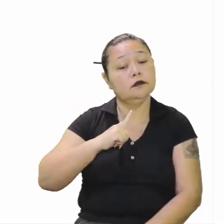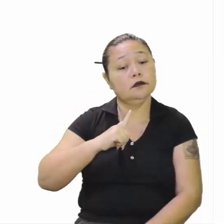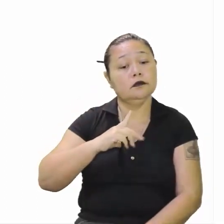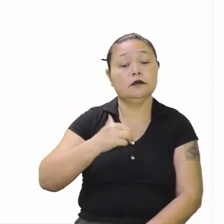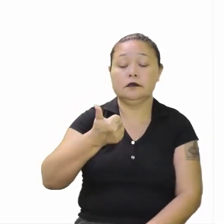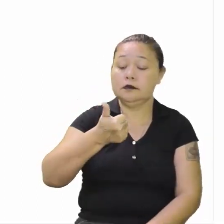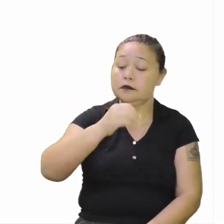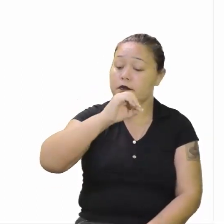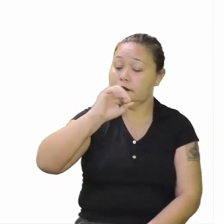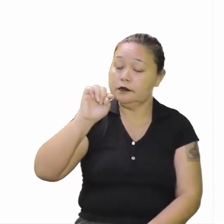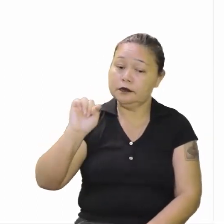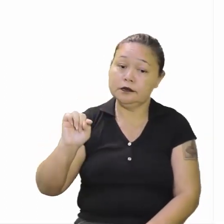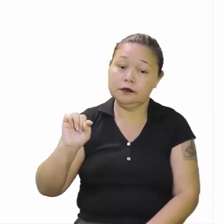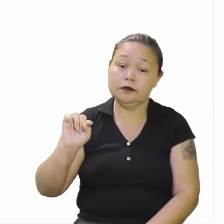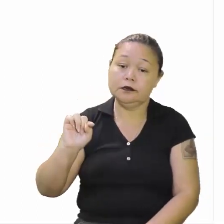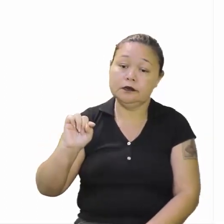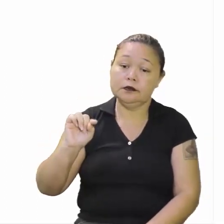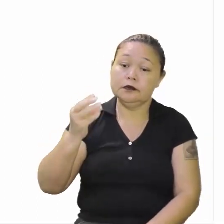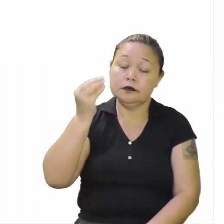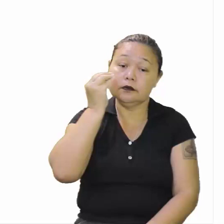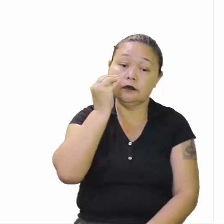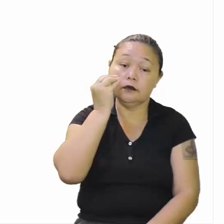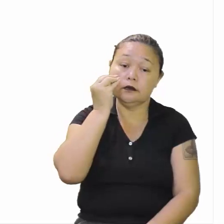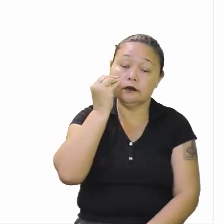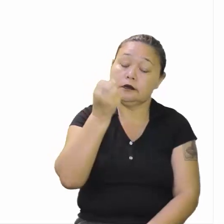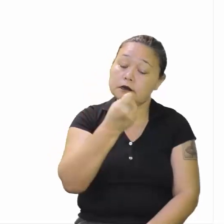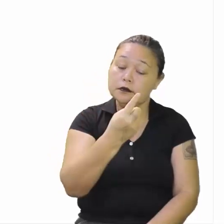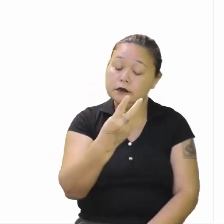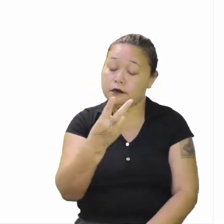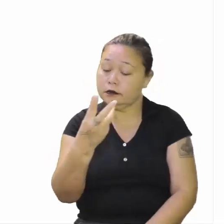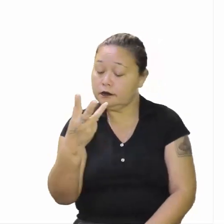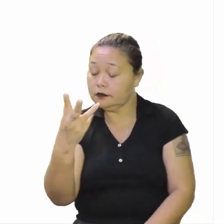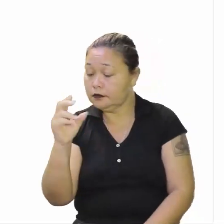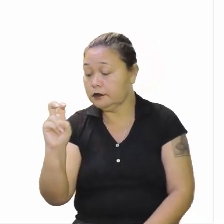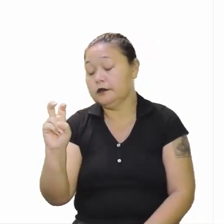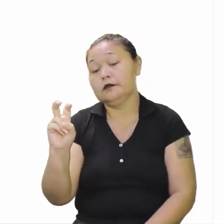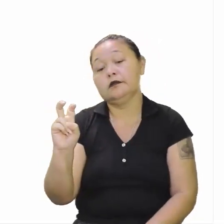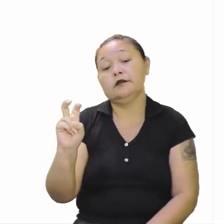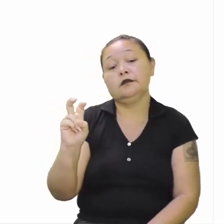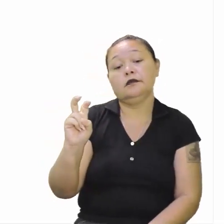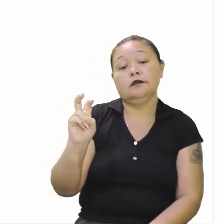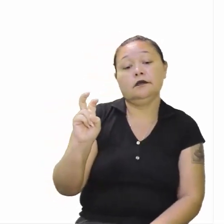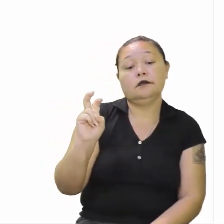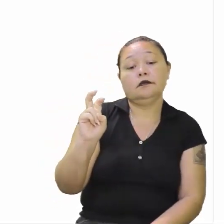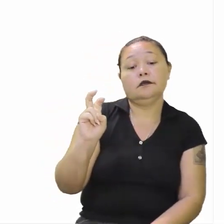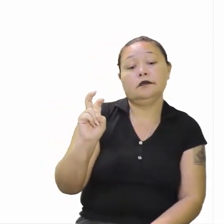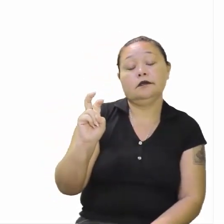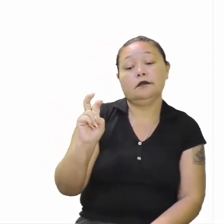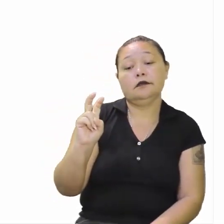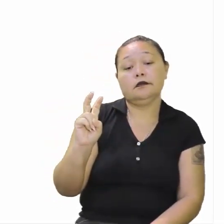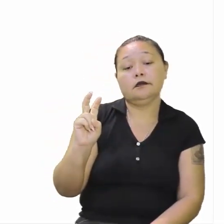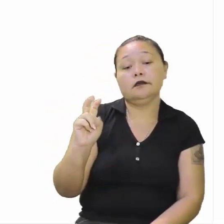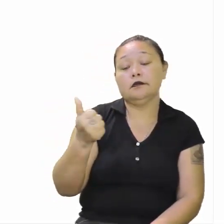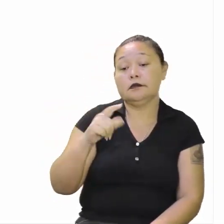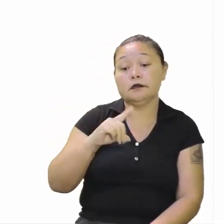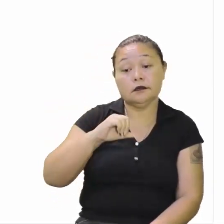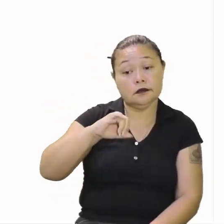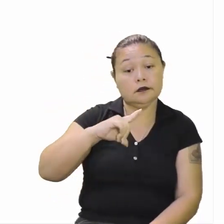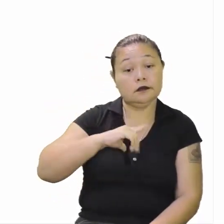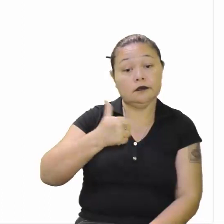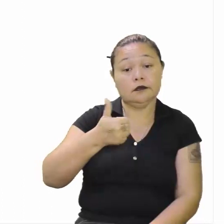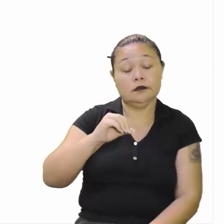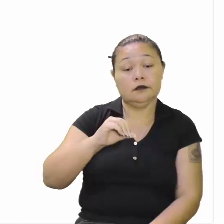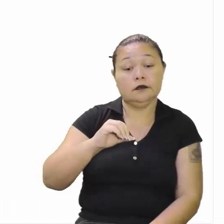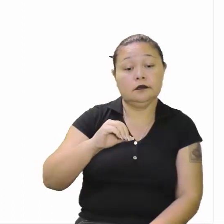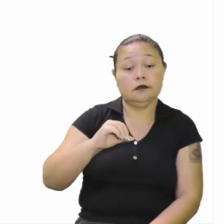mil, só verificando. 1, 2, 3, 100 mil. Se eu tenho 10,